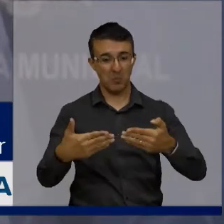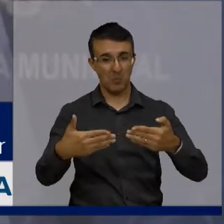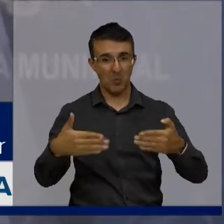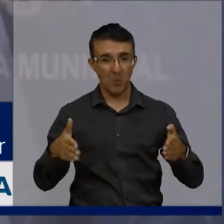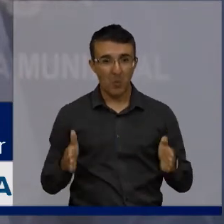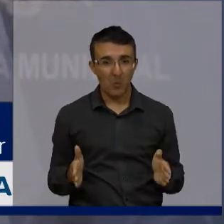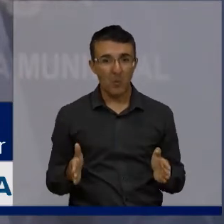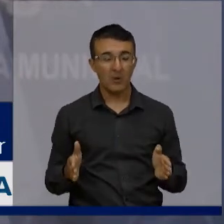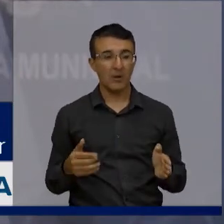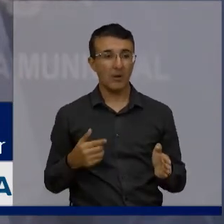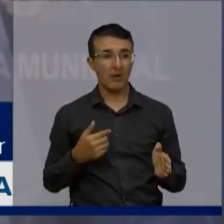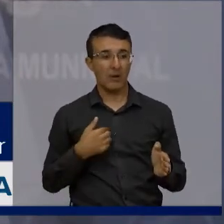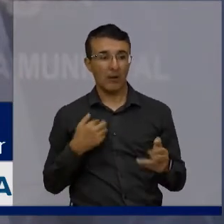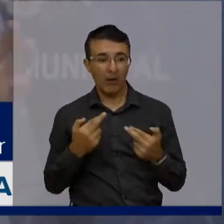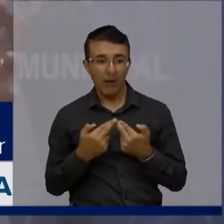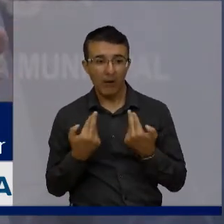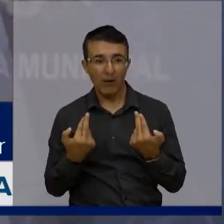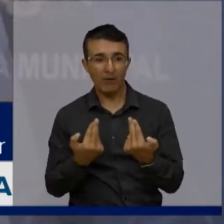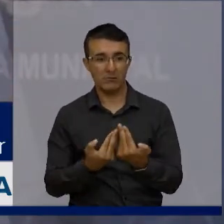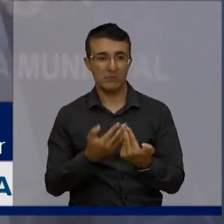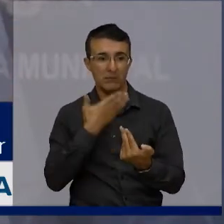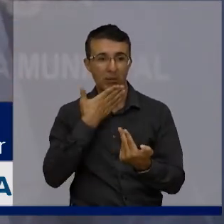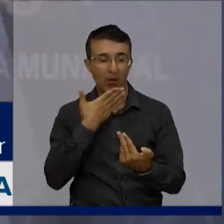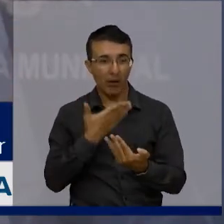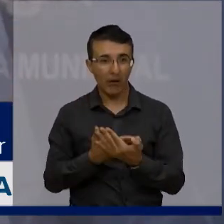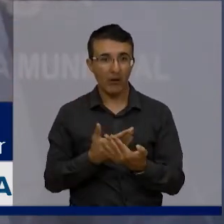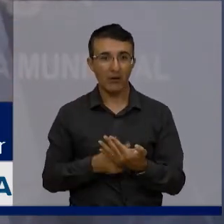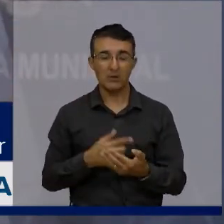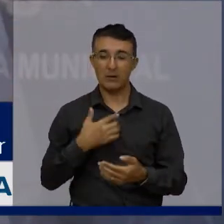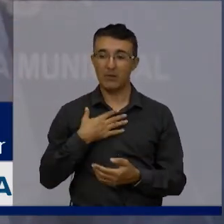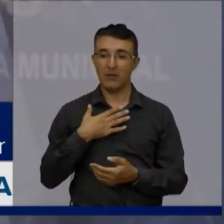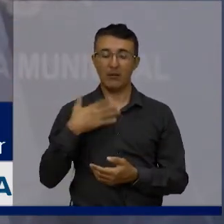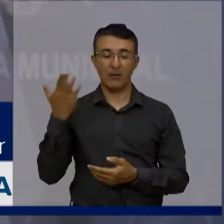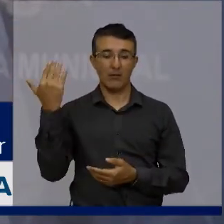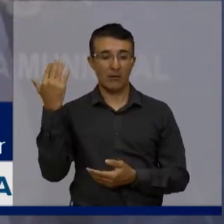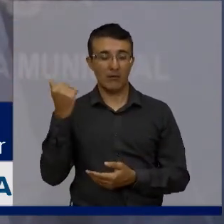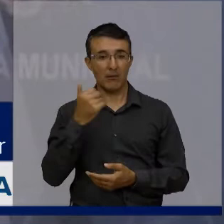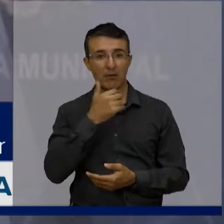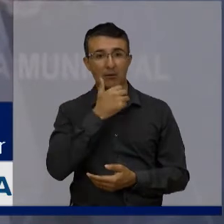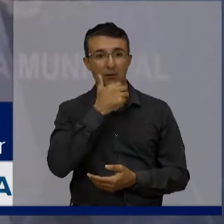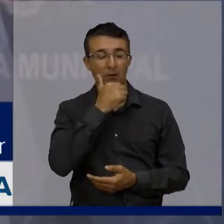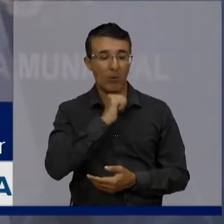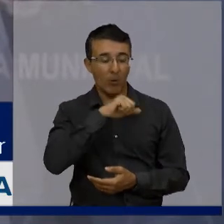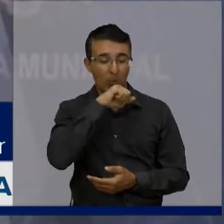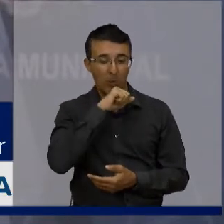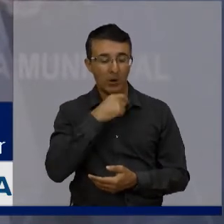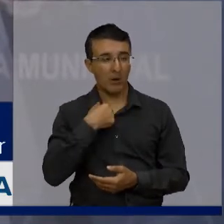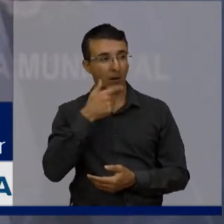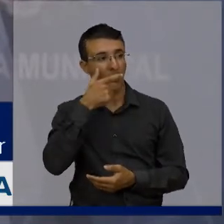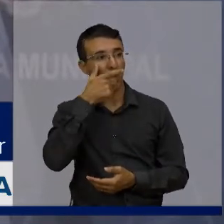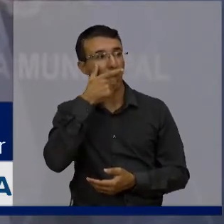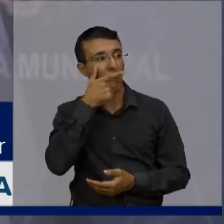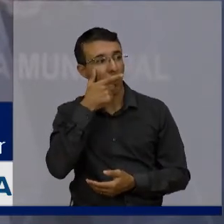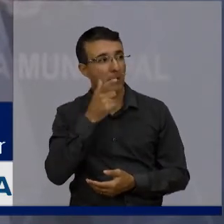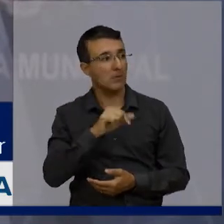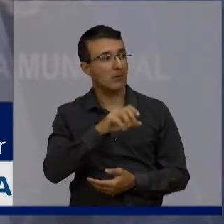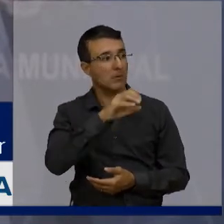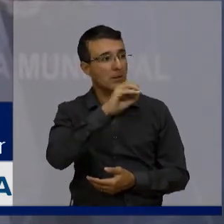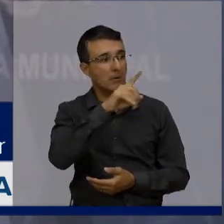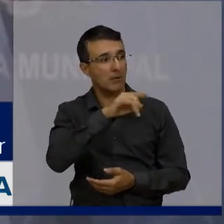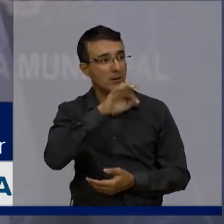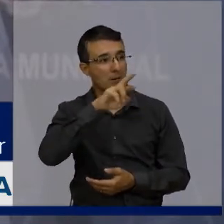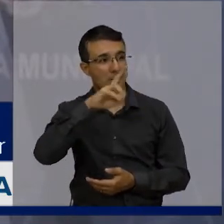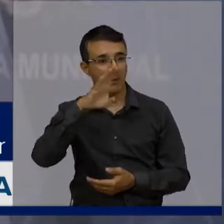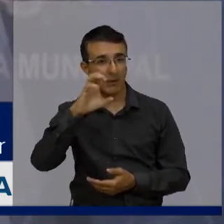desde o início, acompanha meu pai. Ele virou para o senhor Osiris Silva, né, com aquela emoção de ver Osiris, falou, tudo bem,